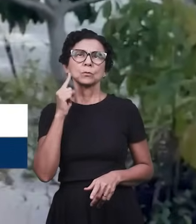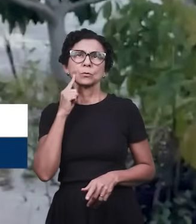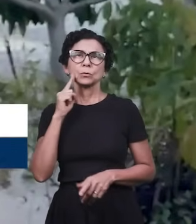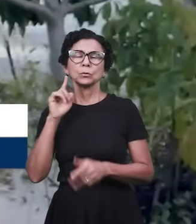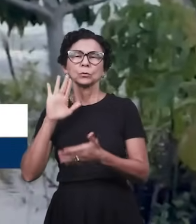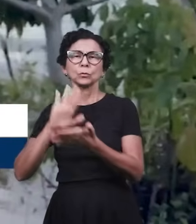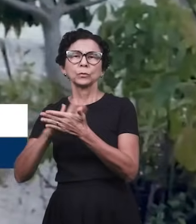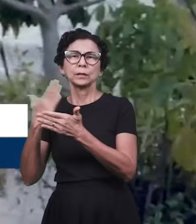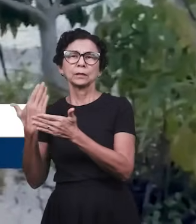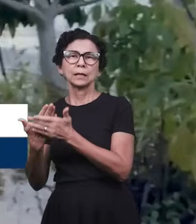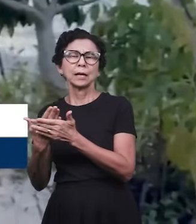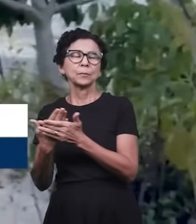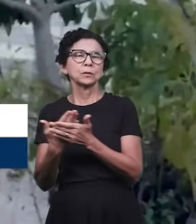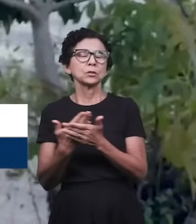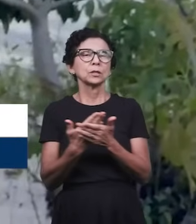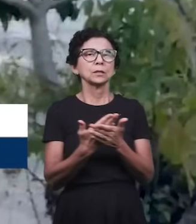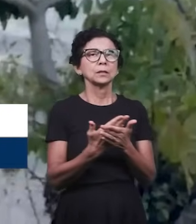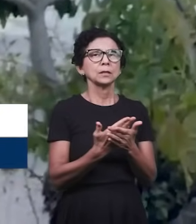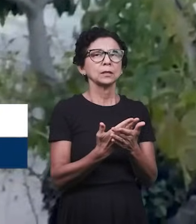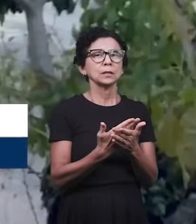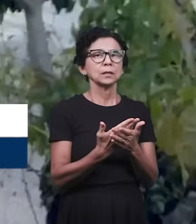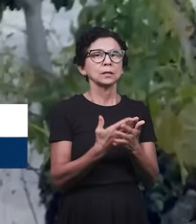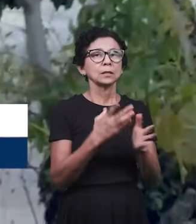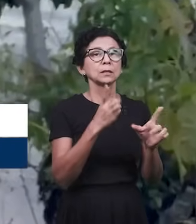ressaltar o trabalho que tem sido feito desde